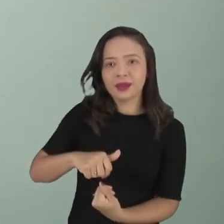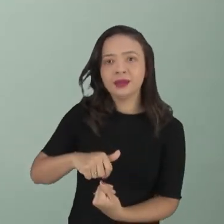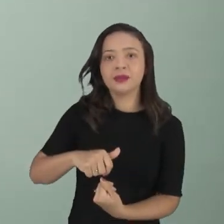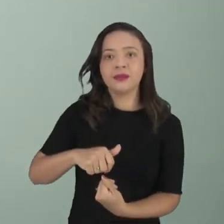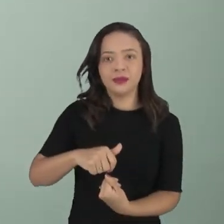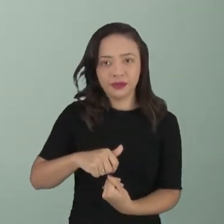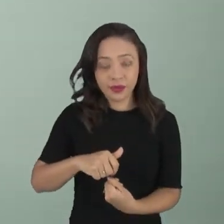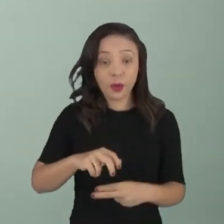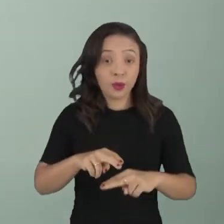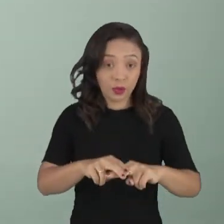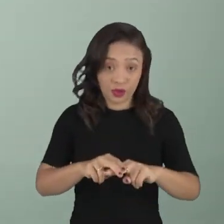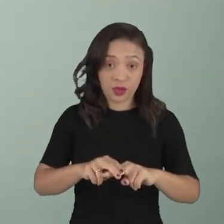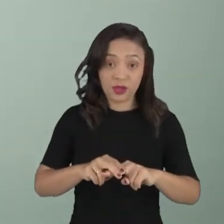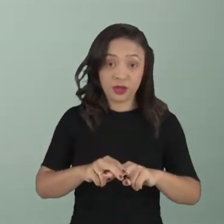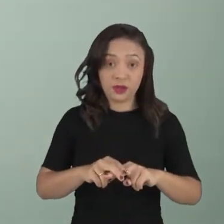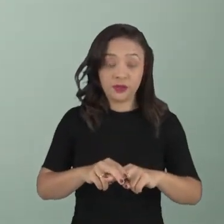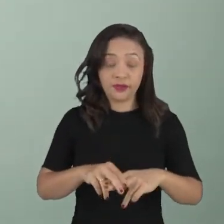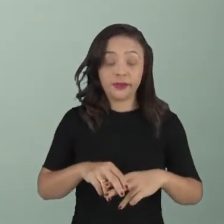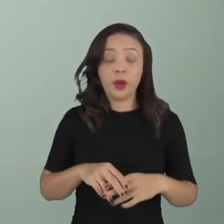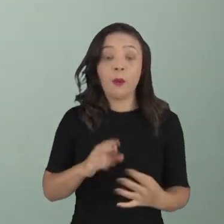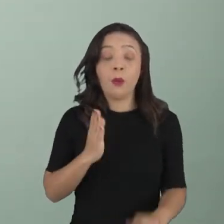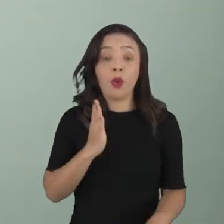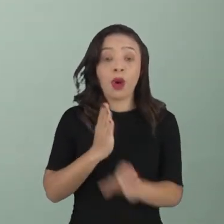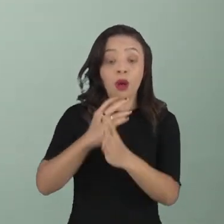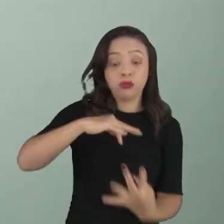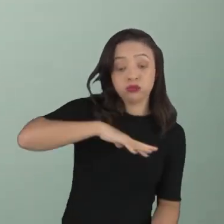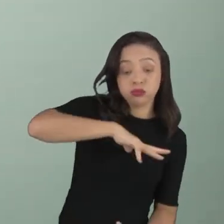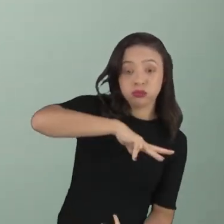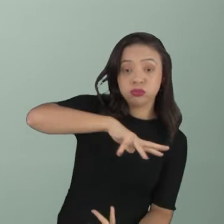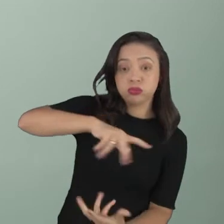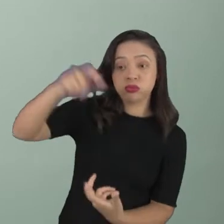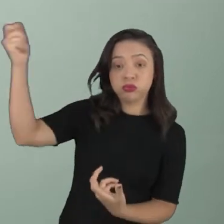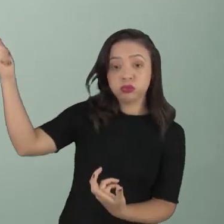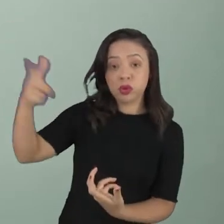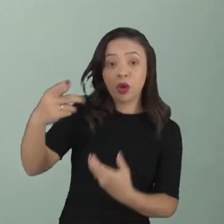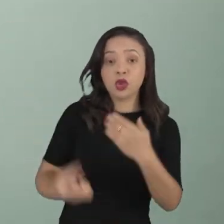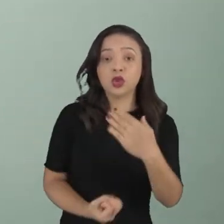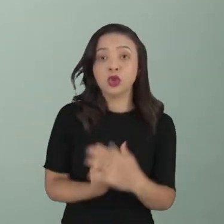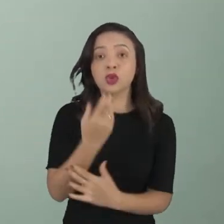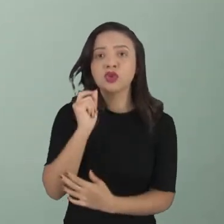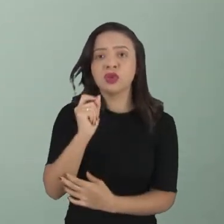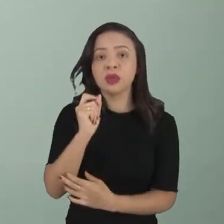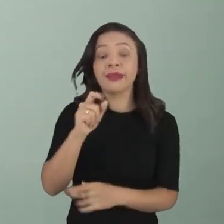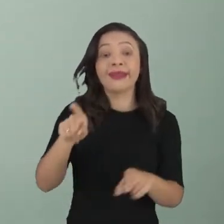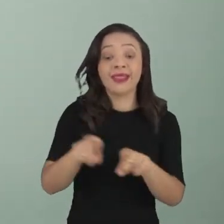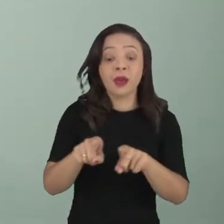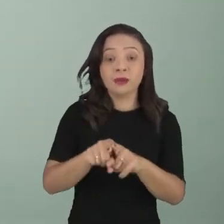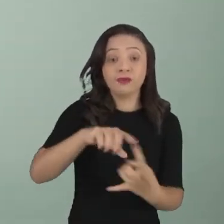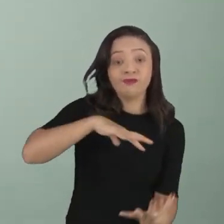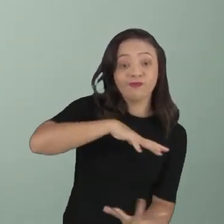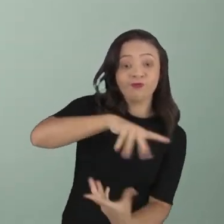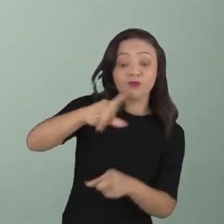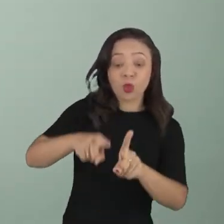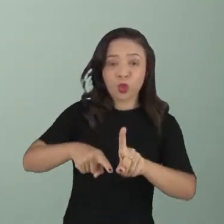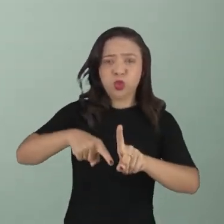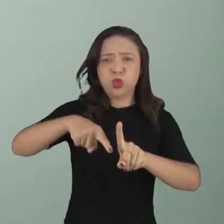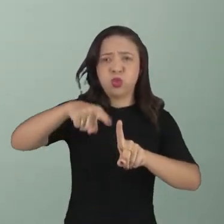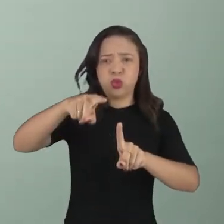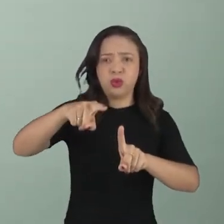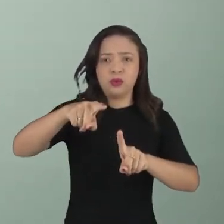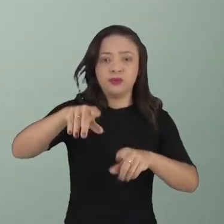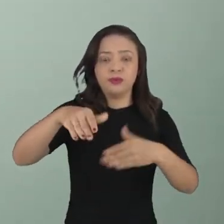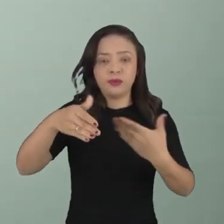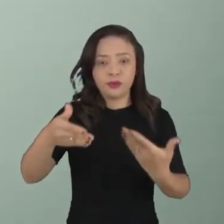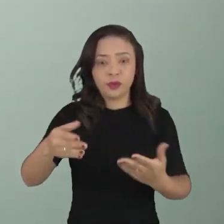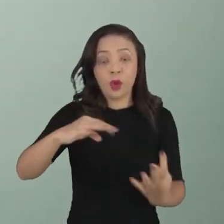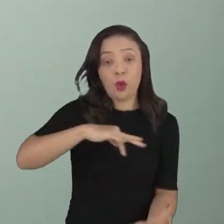isso que, com o agravamento do efeito estufa, surge o fenômeno do aquecimento global, tá bom? Então entendam,